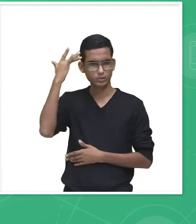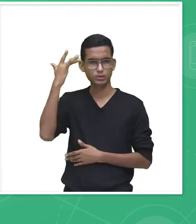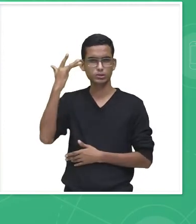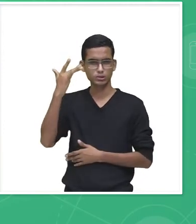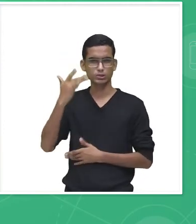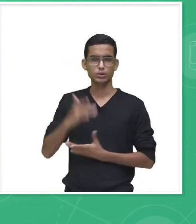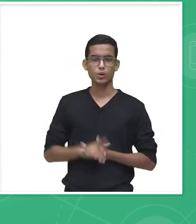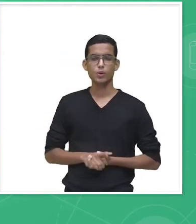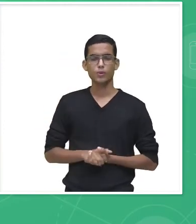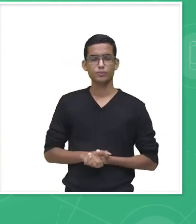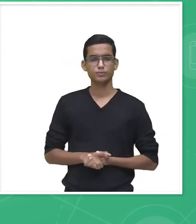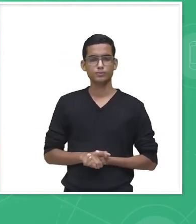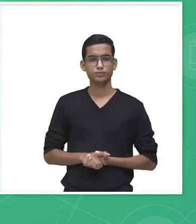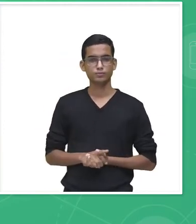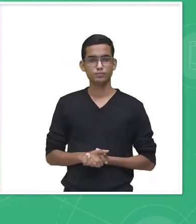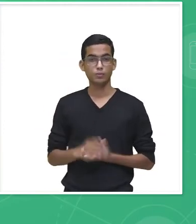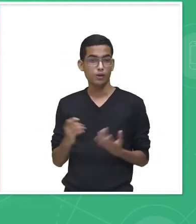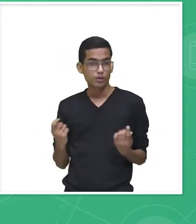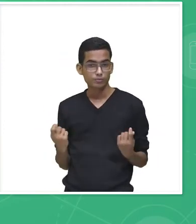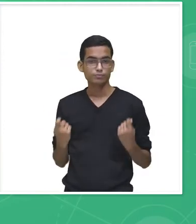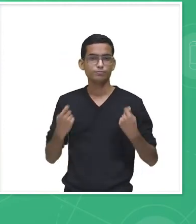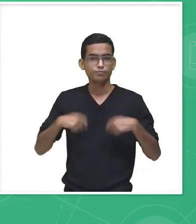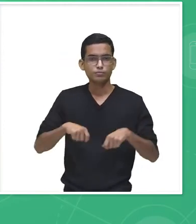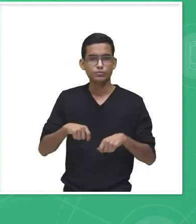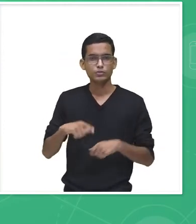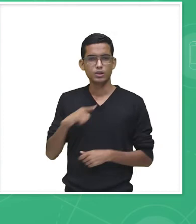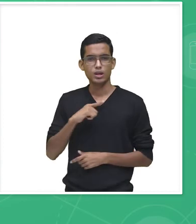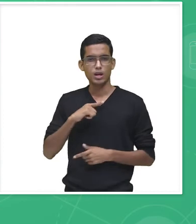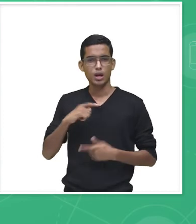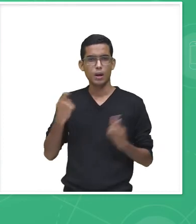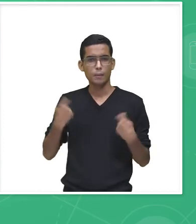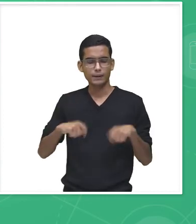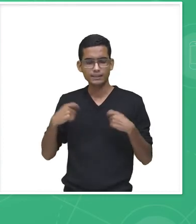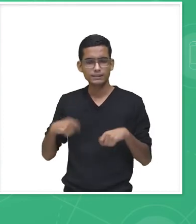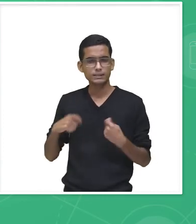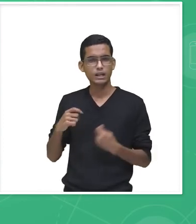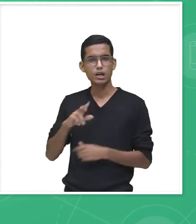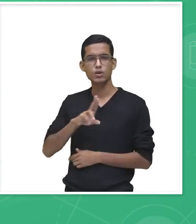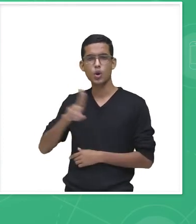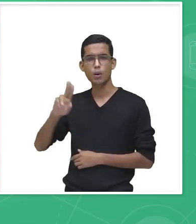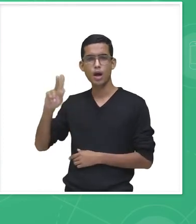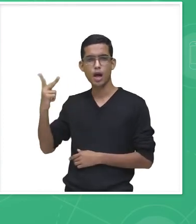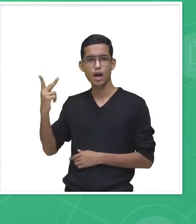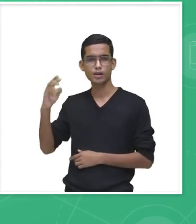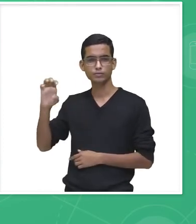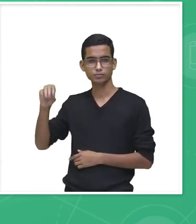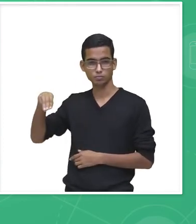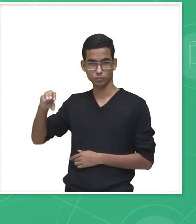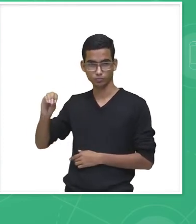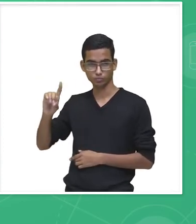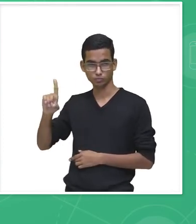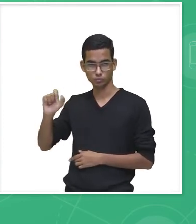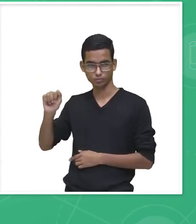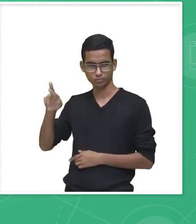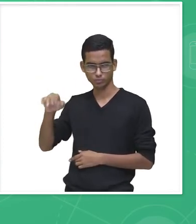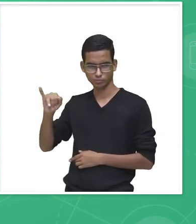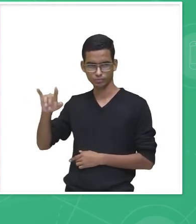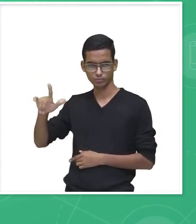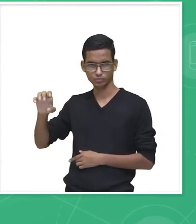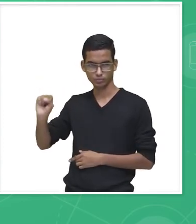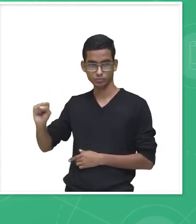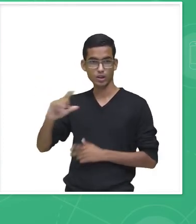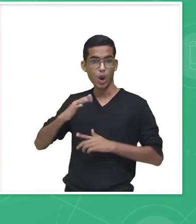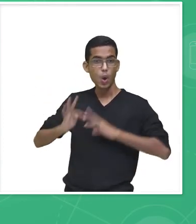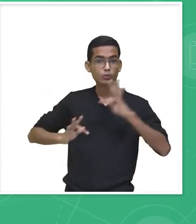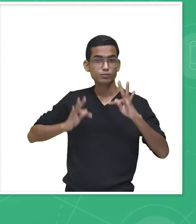do seu sistema urinário podem ver a precisar de hemodiálise hemodiálise é um método de